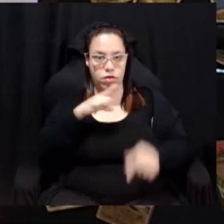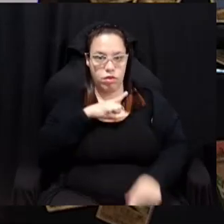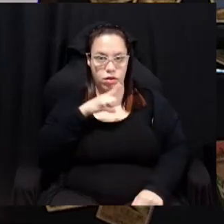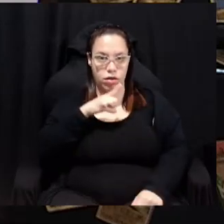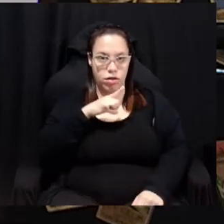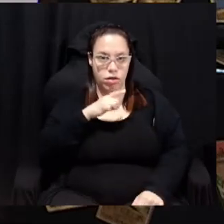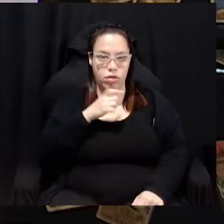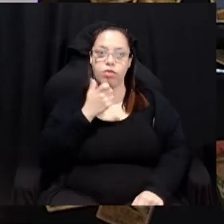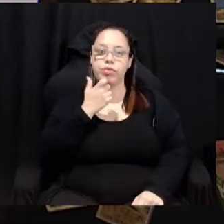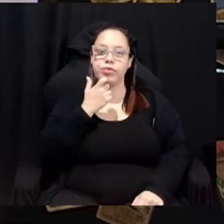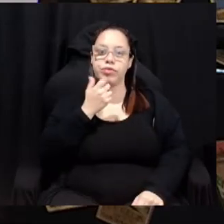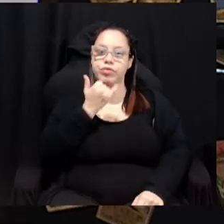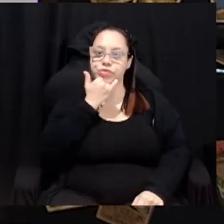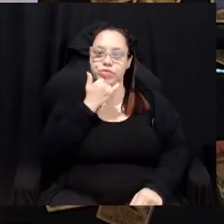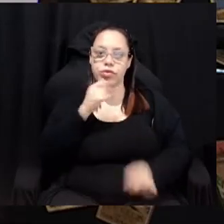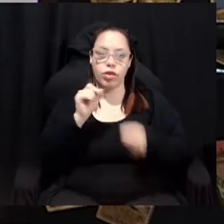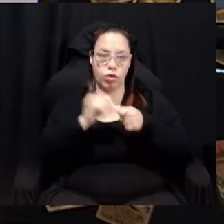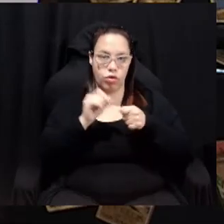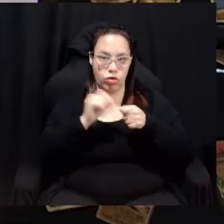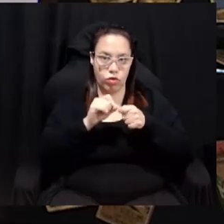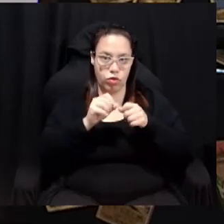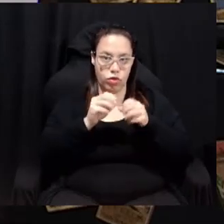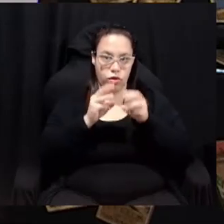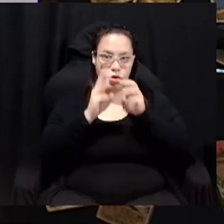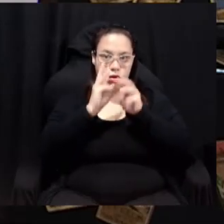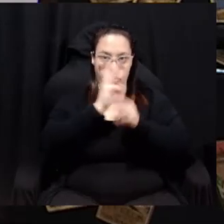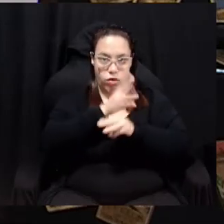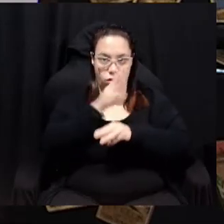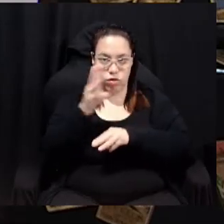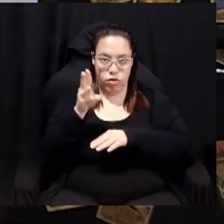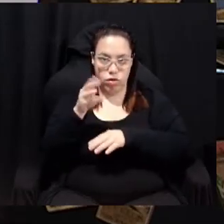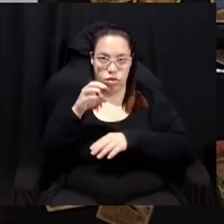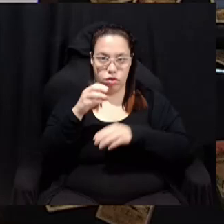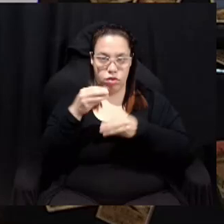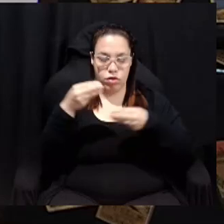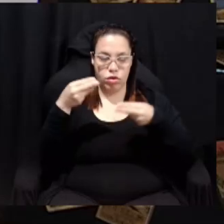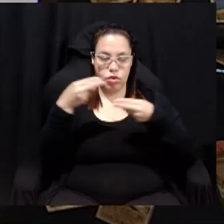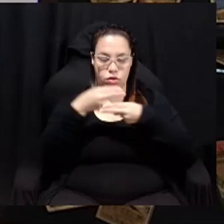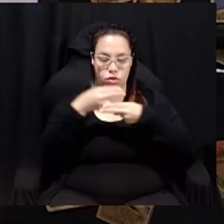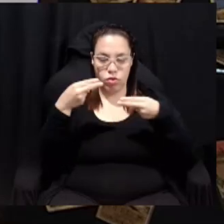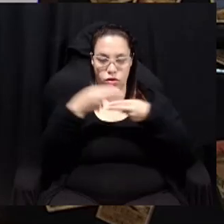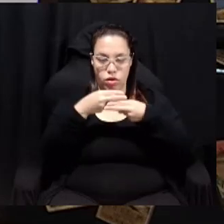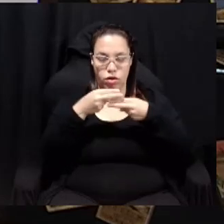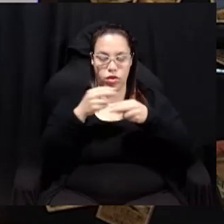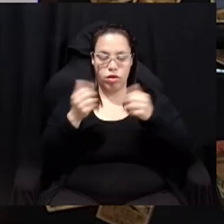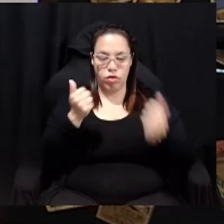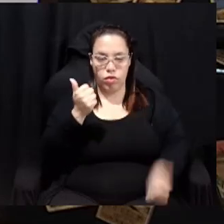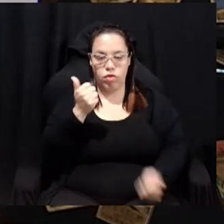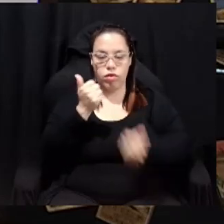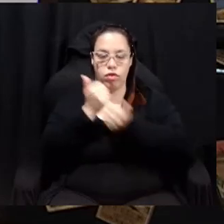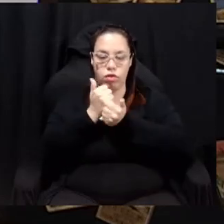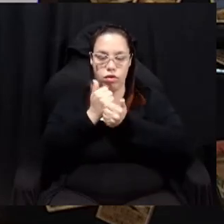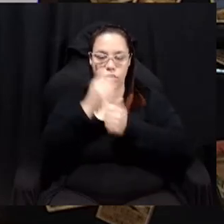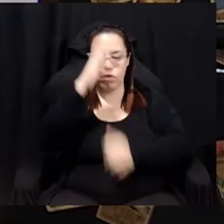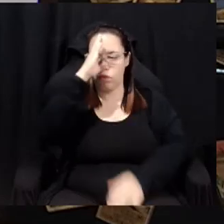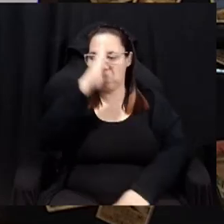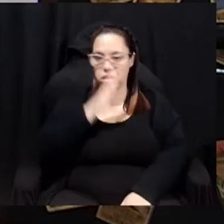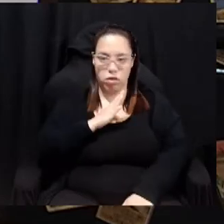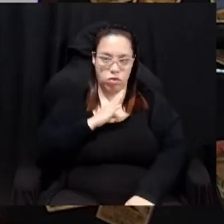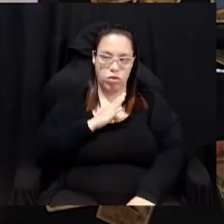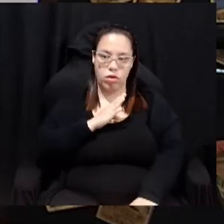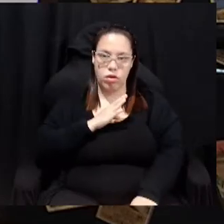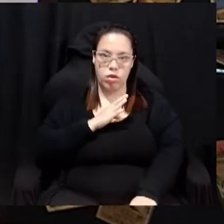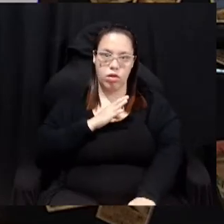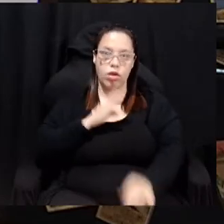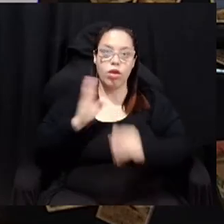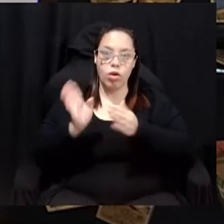filho amamentava, eu aprendi ali no curso do Sebrae, que foi um ótimo parceiro, totalmente de forma gratuita. Eu produzi o meu site,